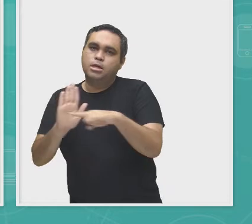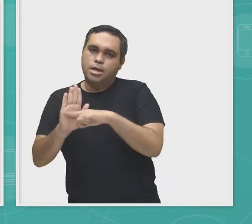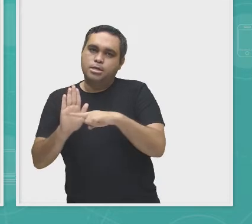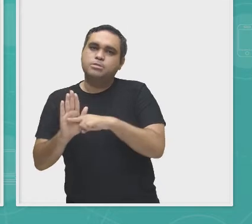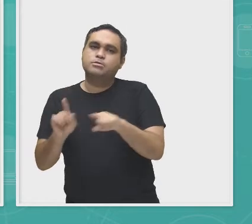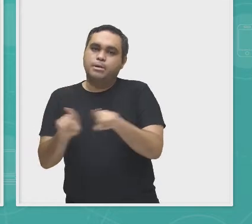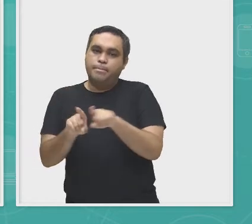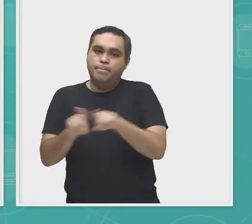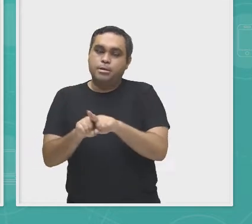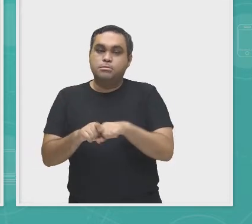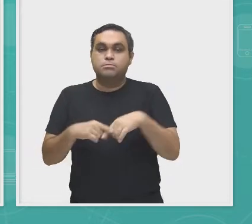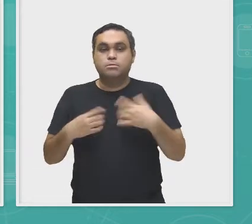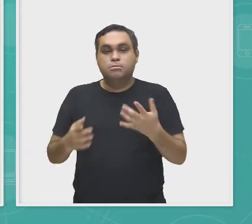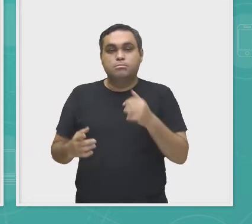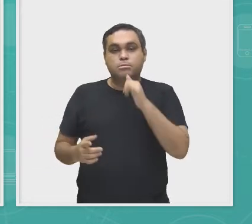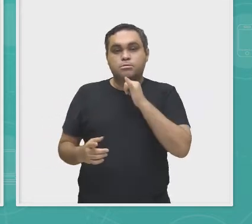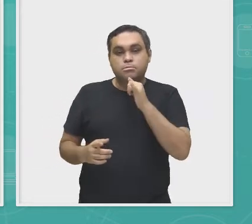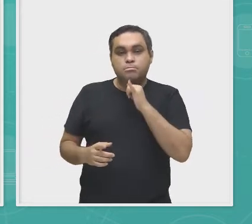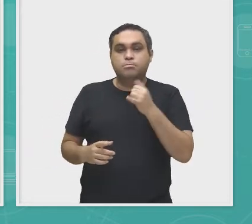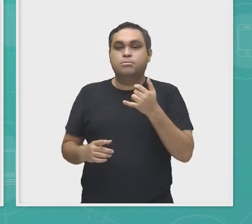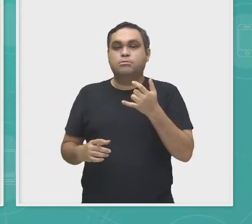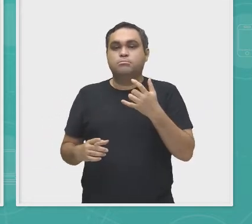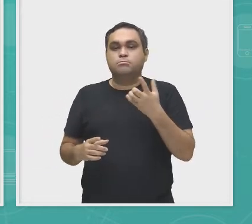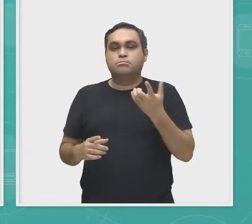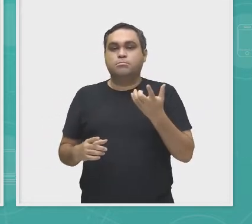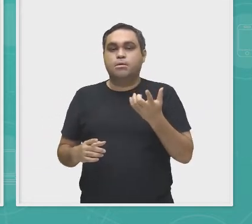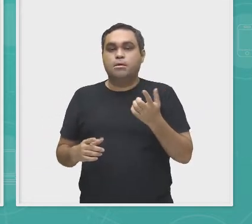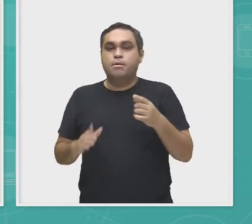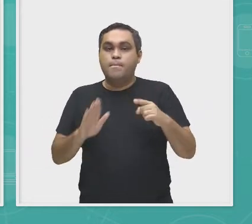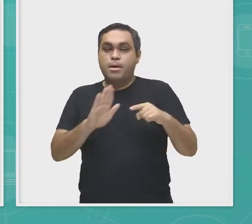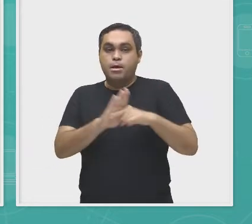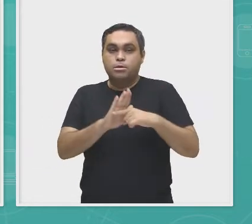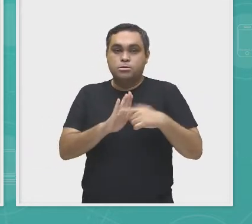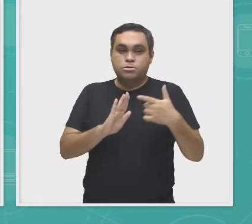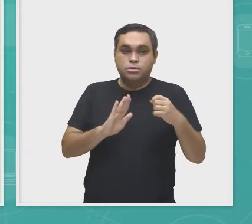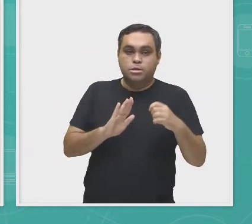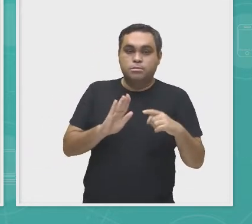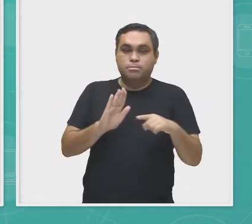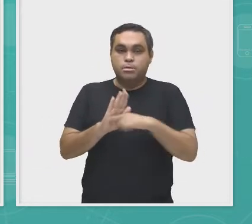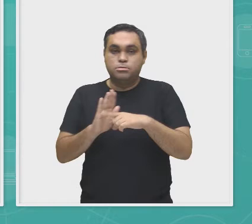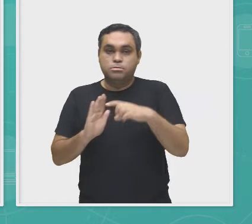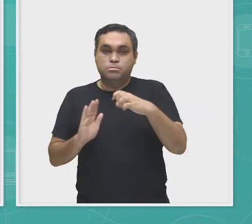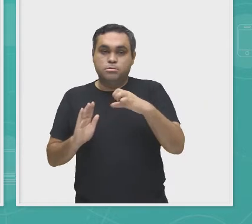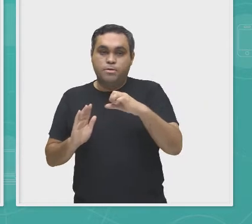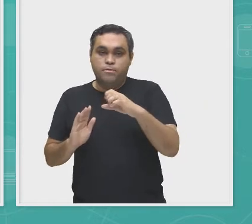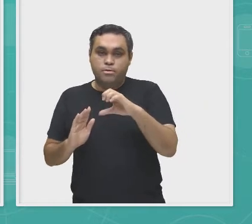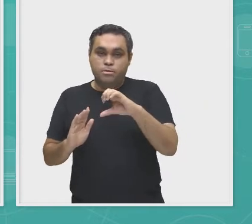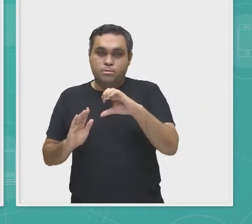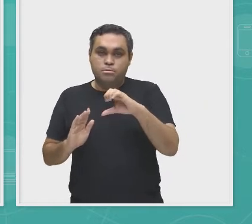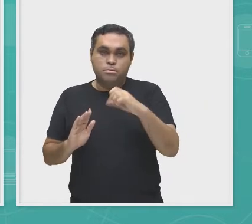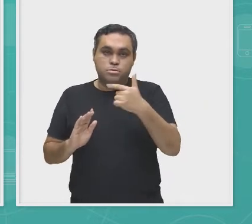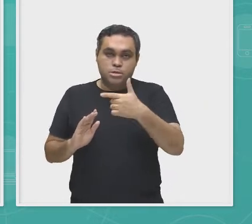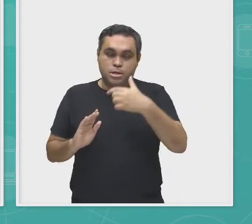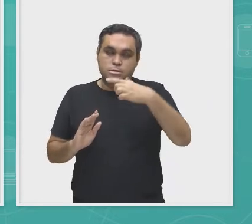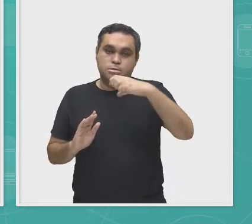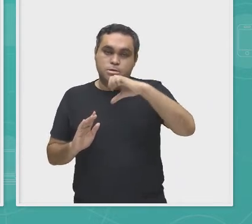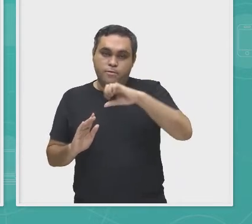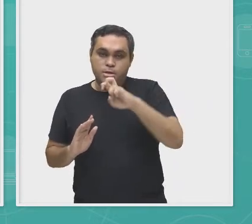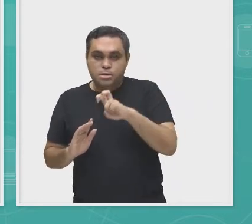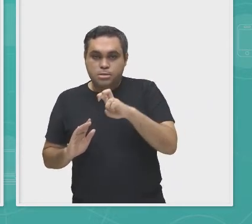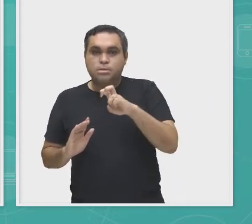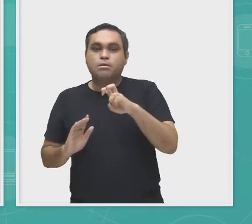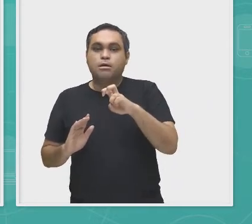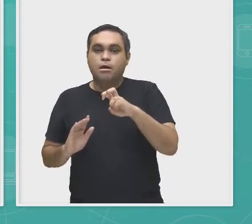295 mais 200, subtrai e conserva o sinal do maior, vai dar o quê? Menos 95. Ou seja, o cartão de Janice está no